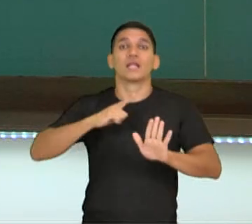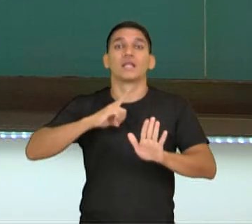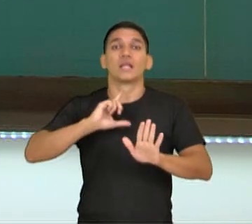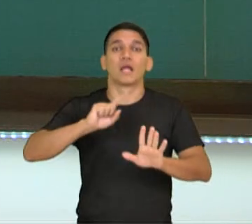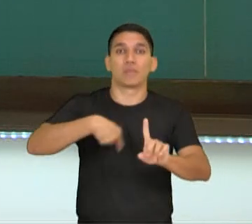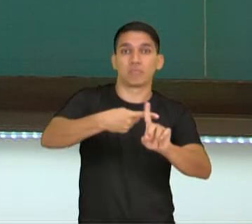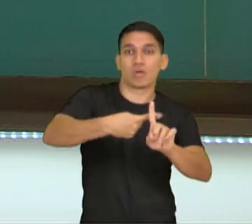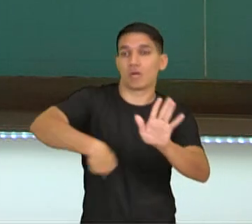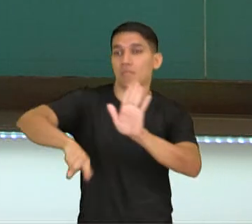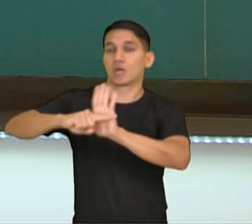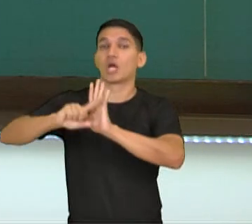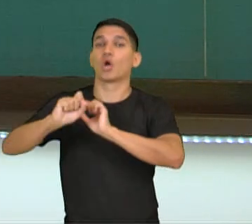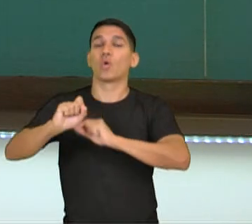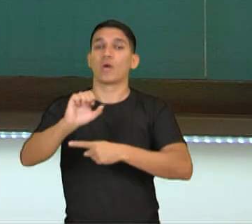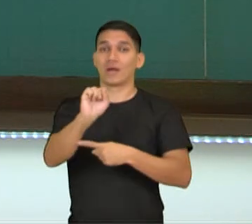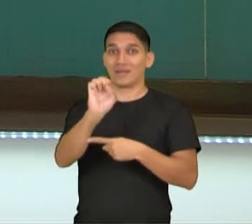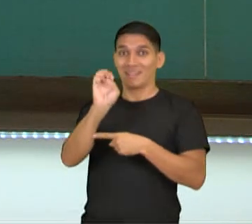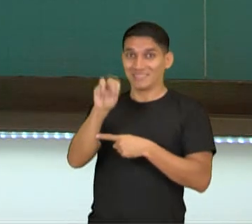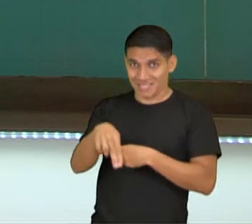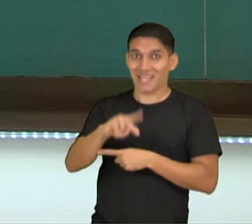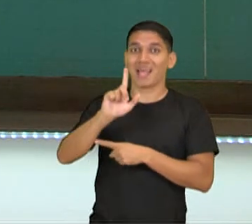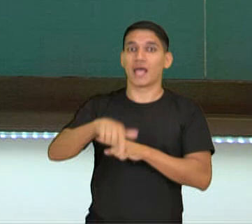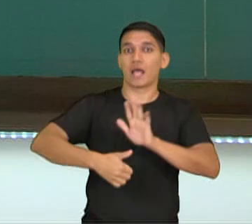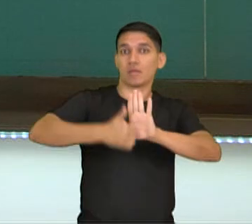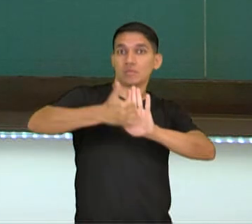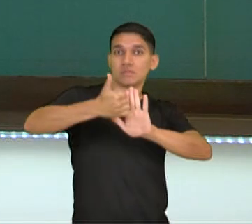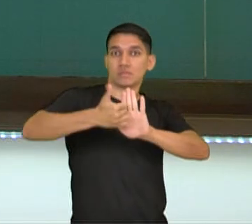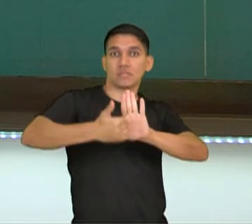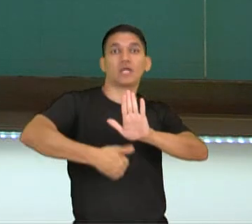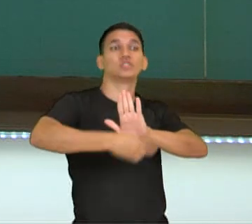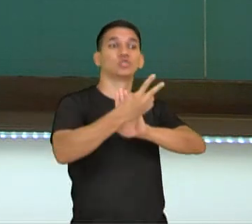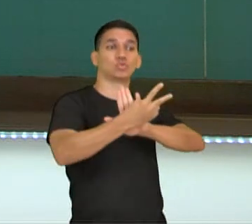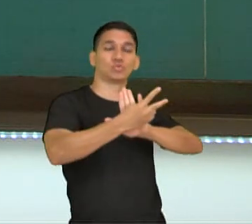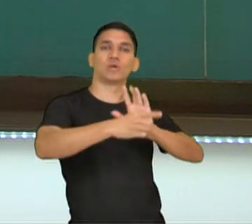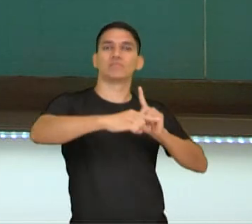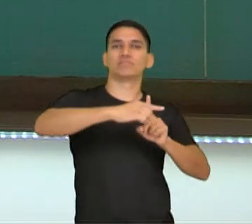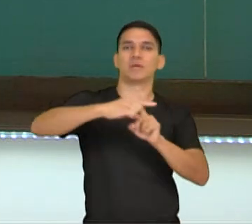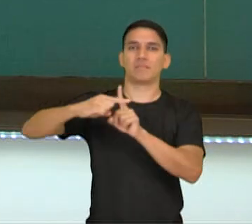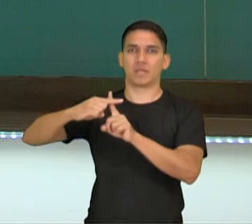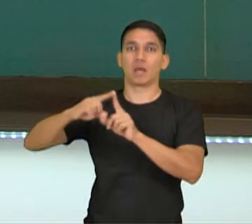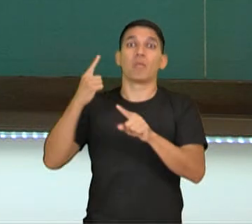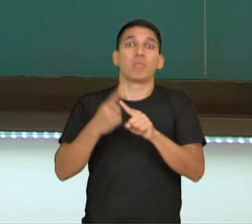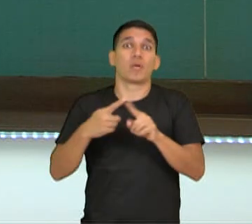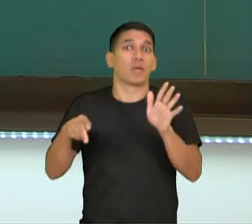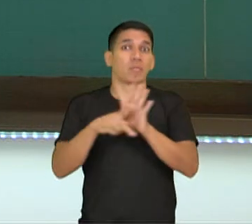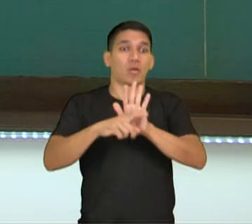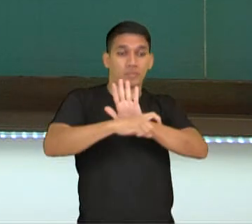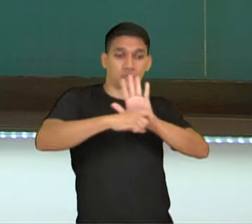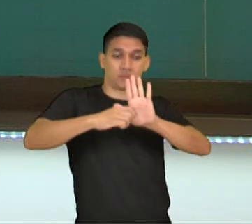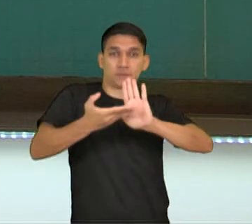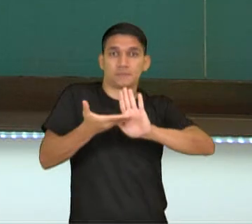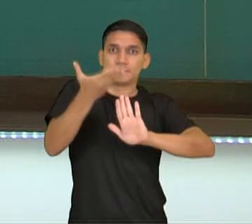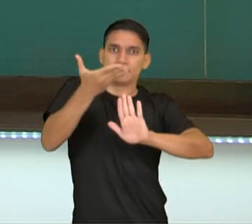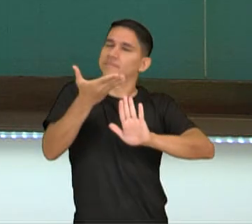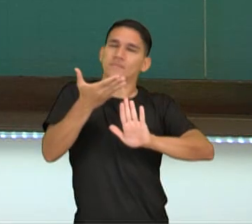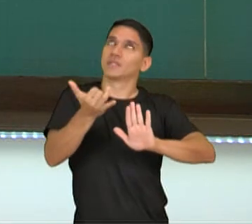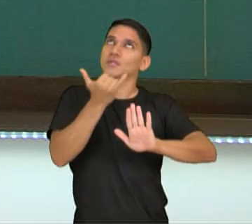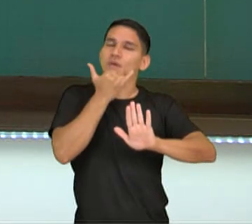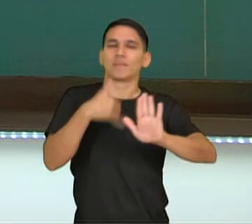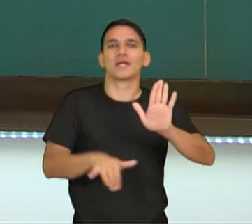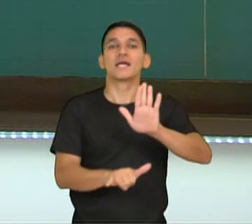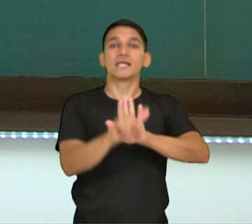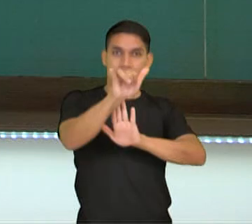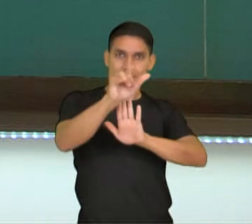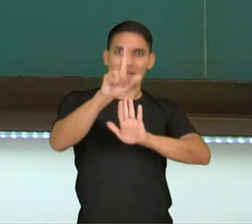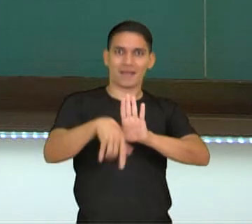seno positivos no primeiro e no segundo quadrante, porque estão encontrados no eixo X, estão para no eixo Y,